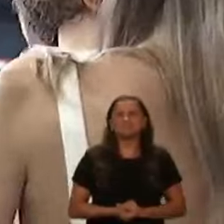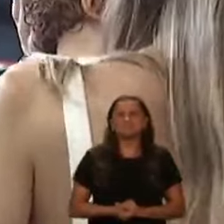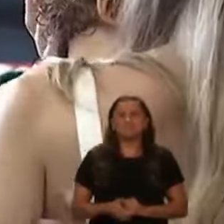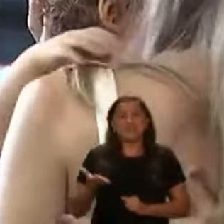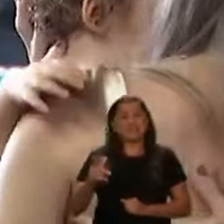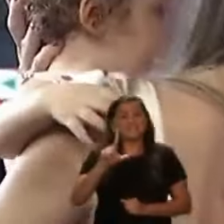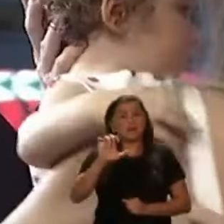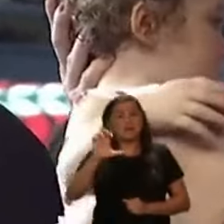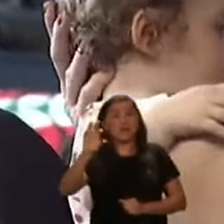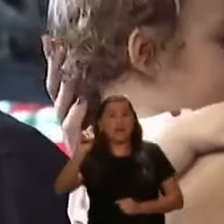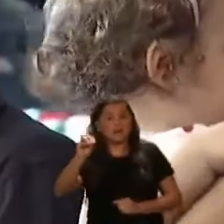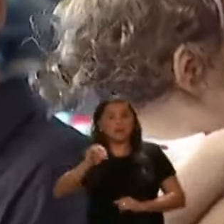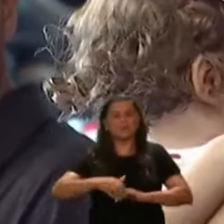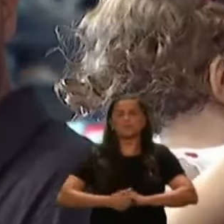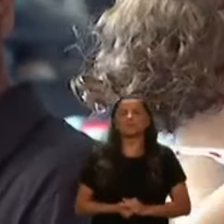é o Léo.